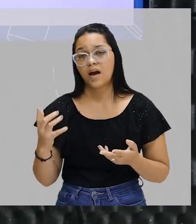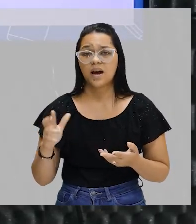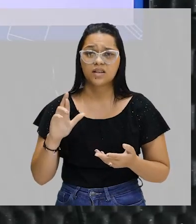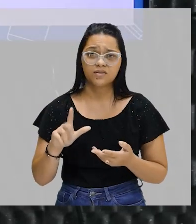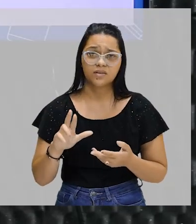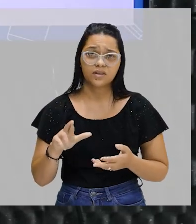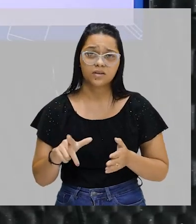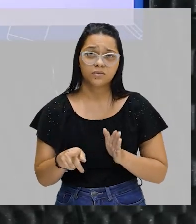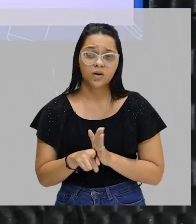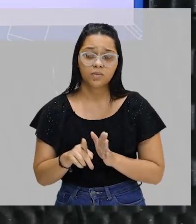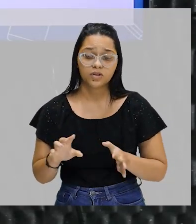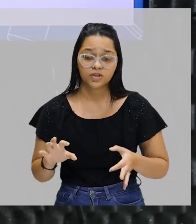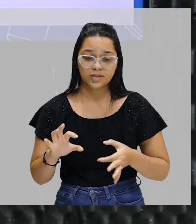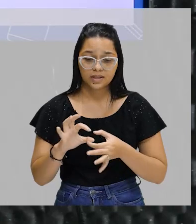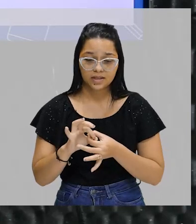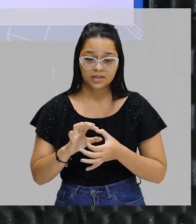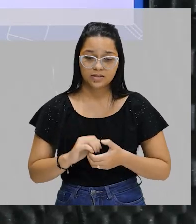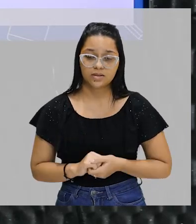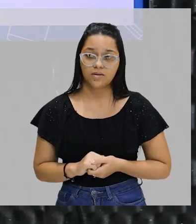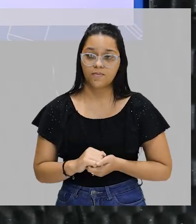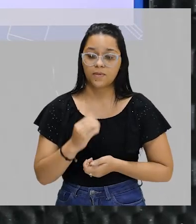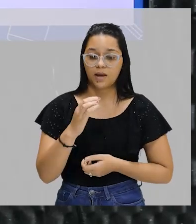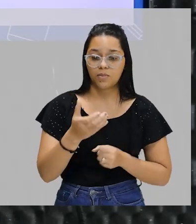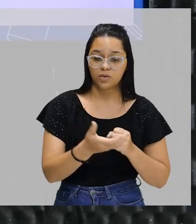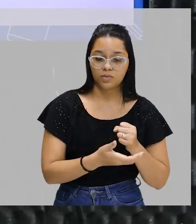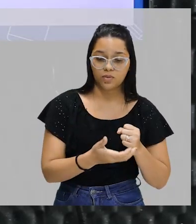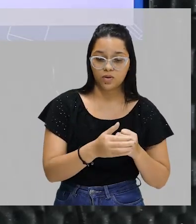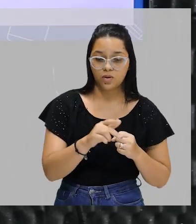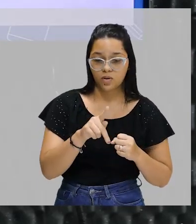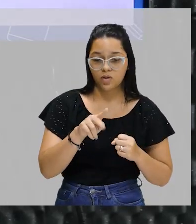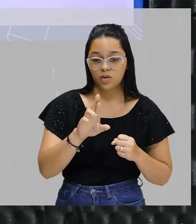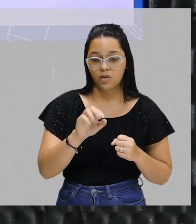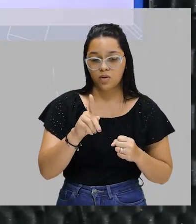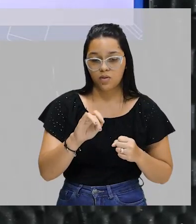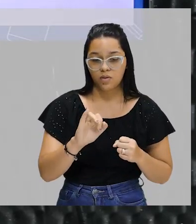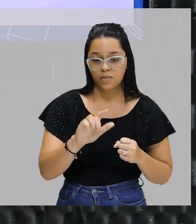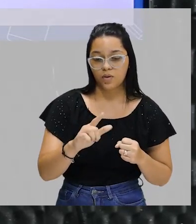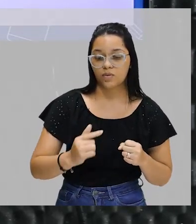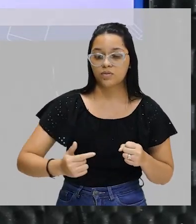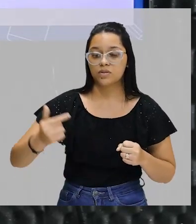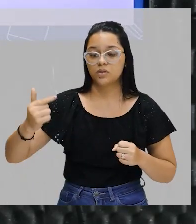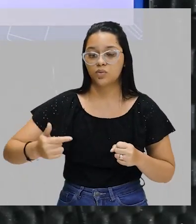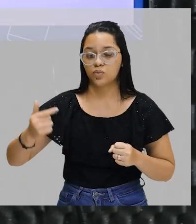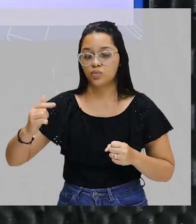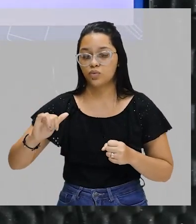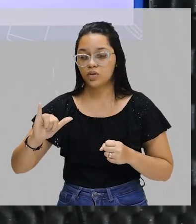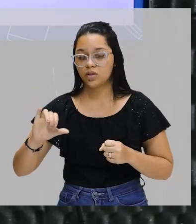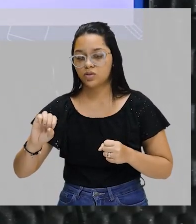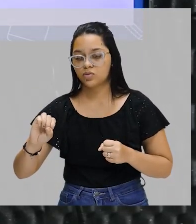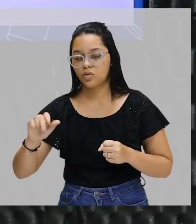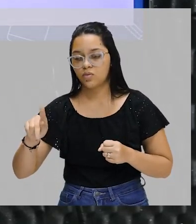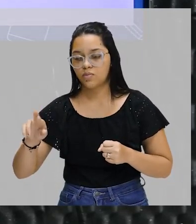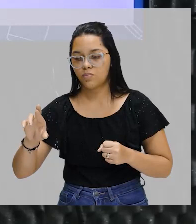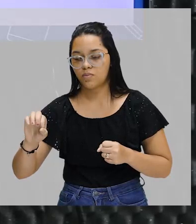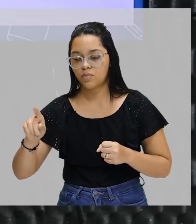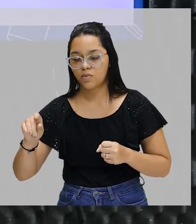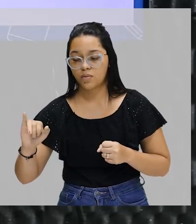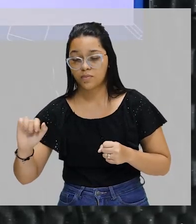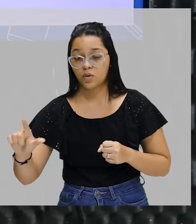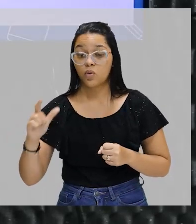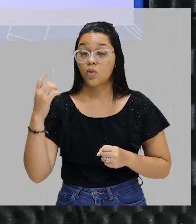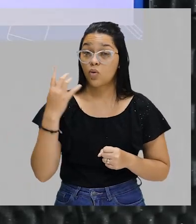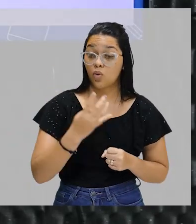no ponto de ligação. Carbono primário propil, carbono secundário isopropil. Com